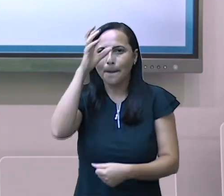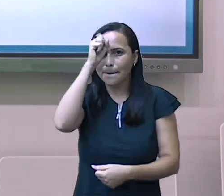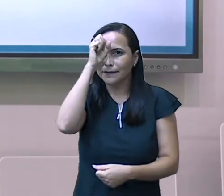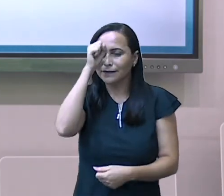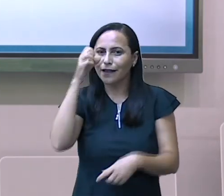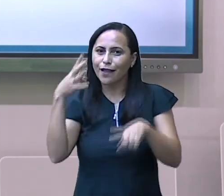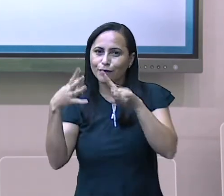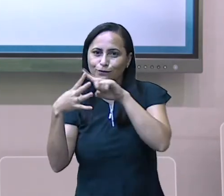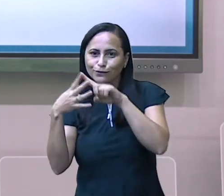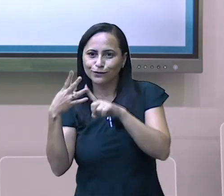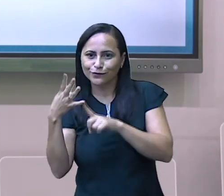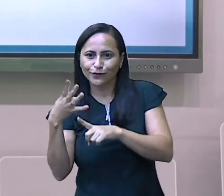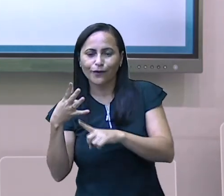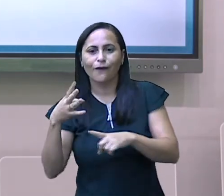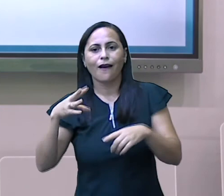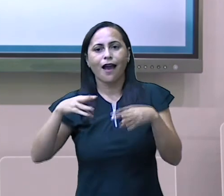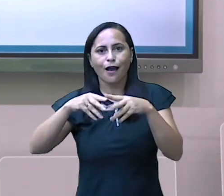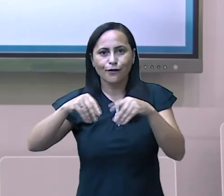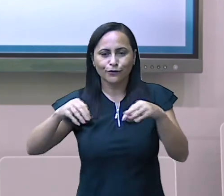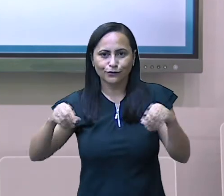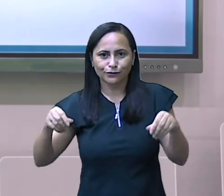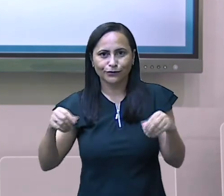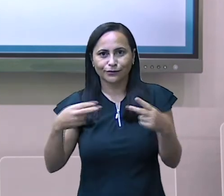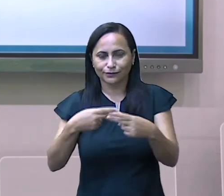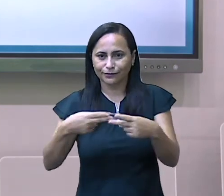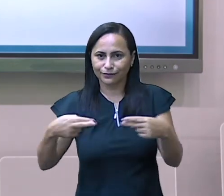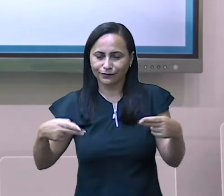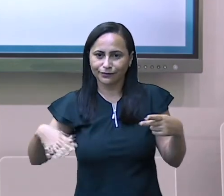é vocês que irão me responder. Vamos lá?